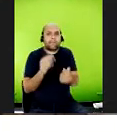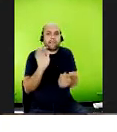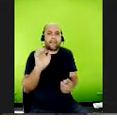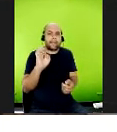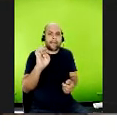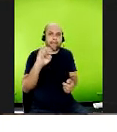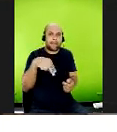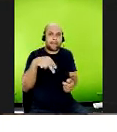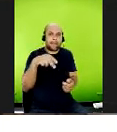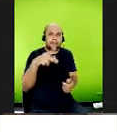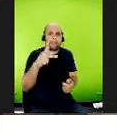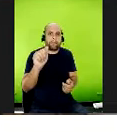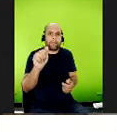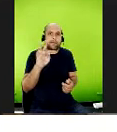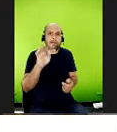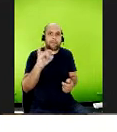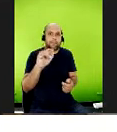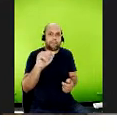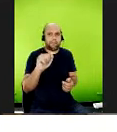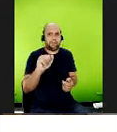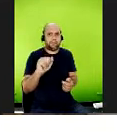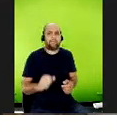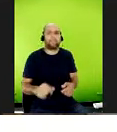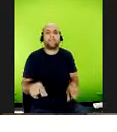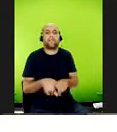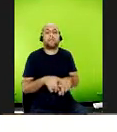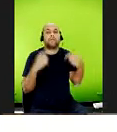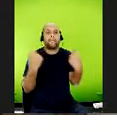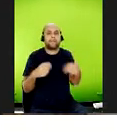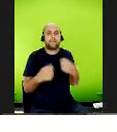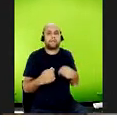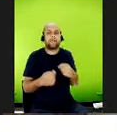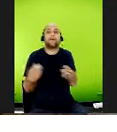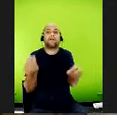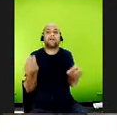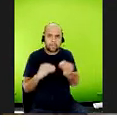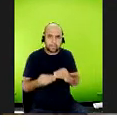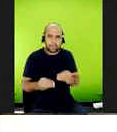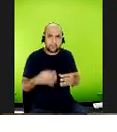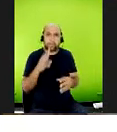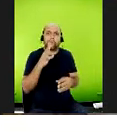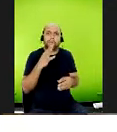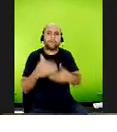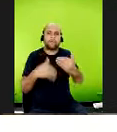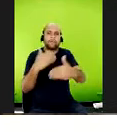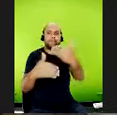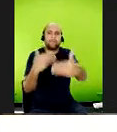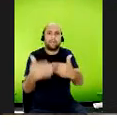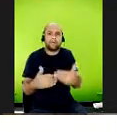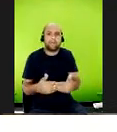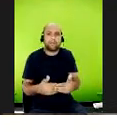a minha singularidade e eu preciso mas eu preciso nessa construção de autoconhecimento desenvolver o auto-desenvolvimento